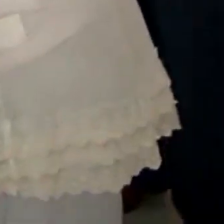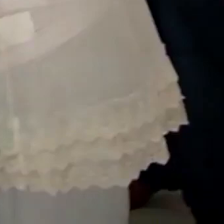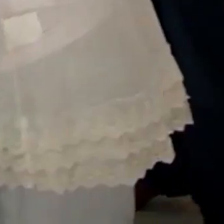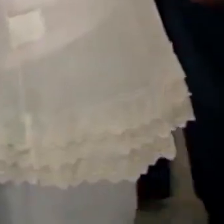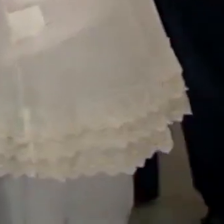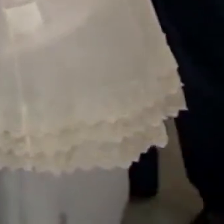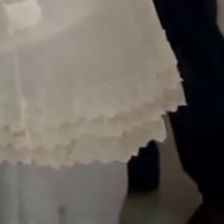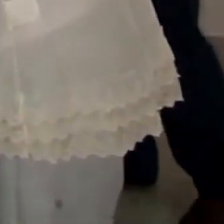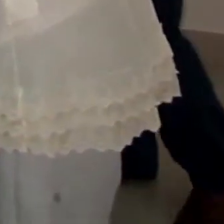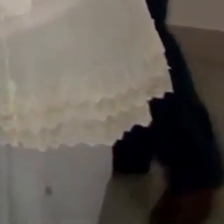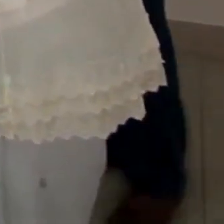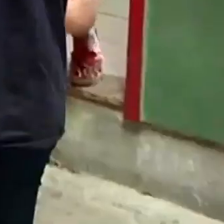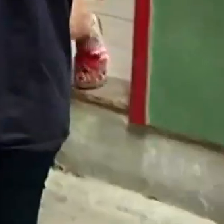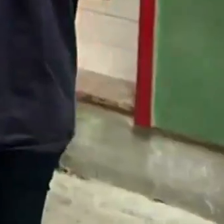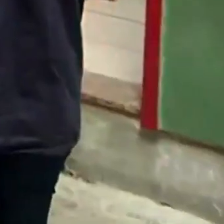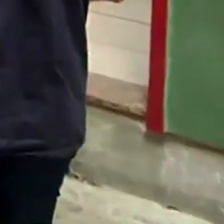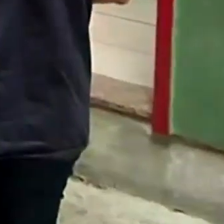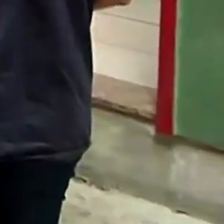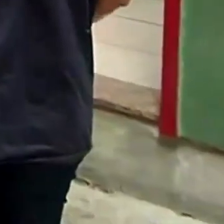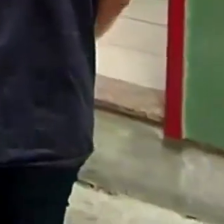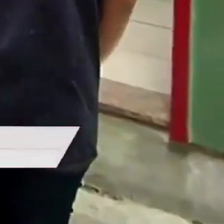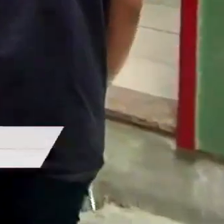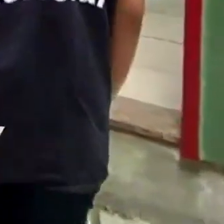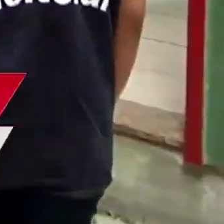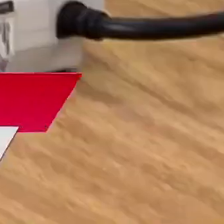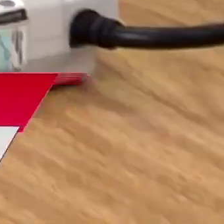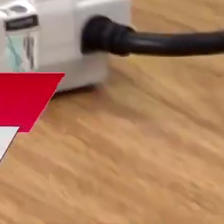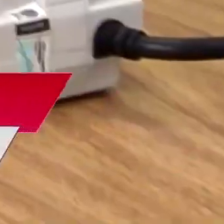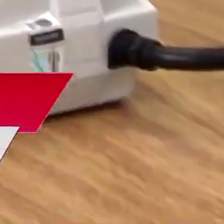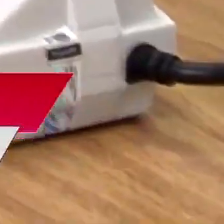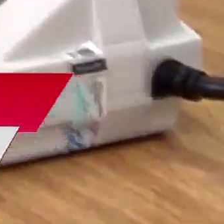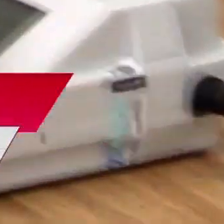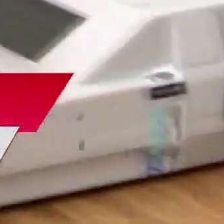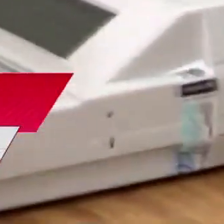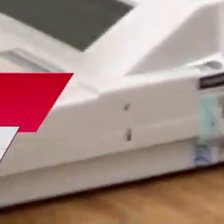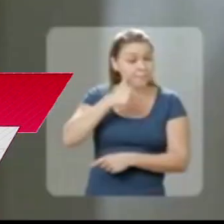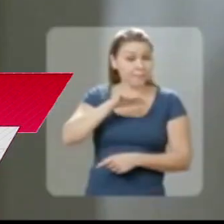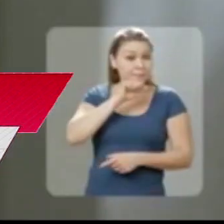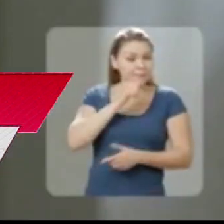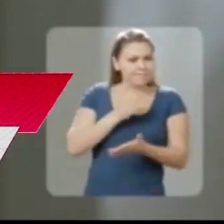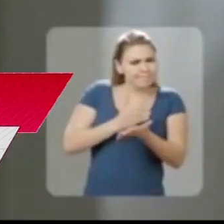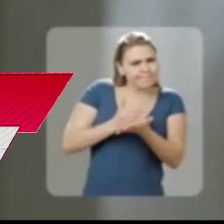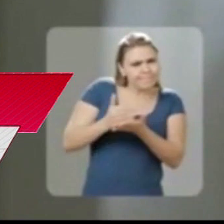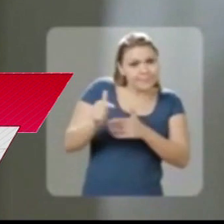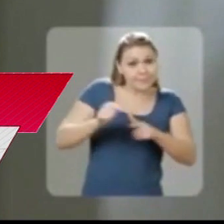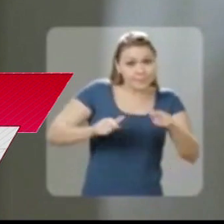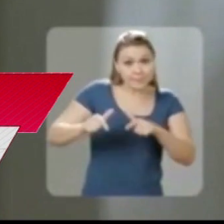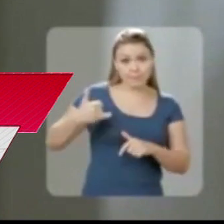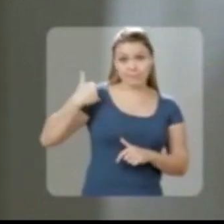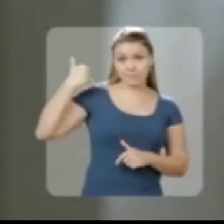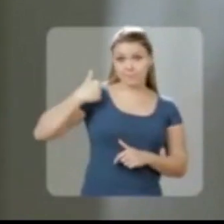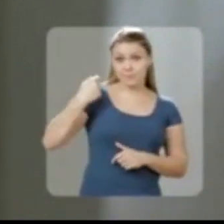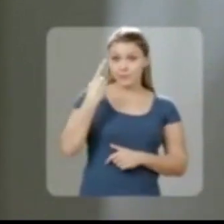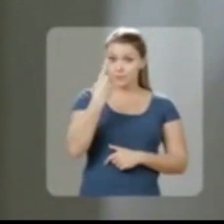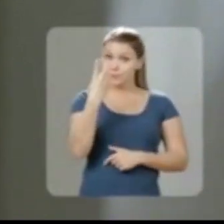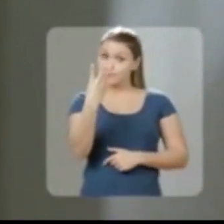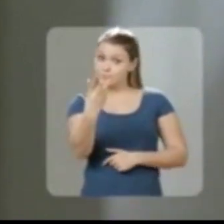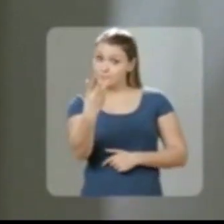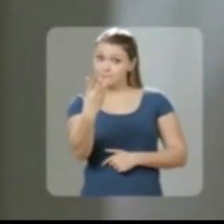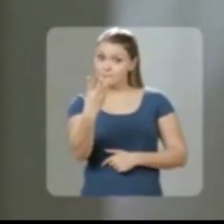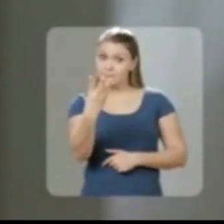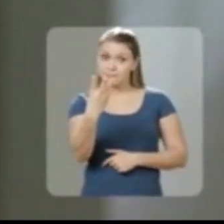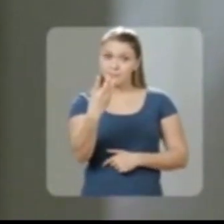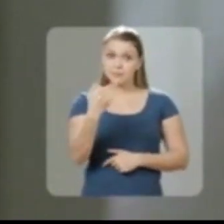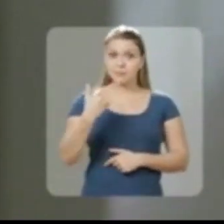milhões e 95 mil votos nulos, em branco e abstenções. Identificando-se como gestor e não